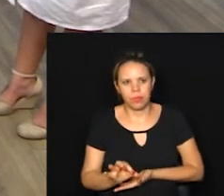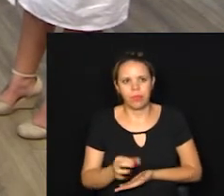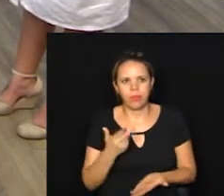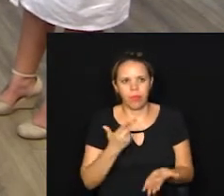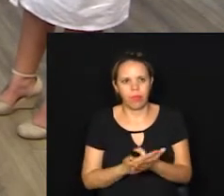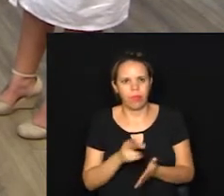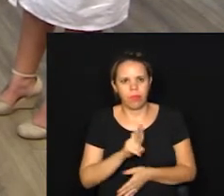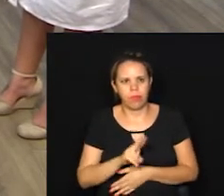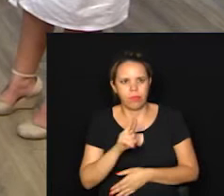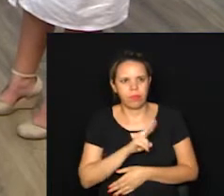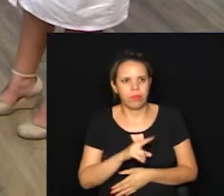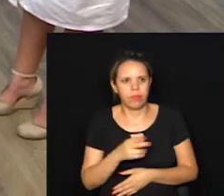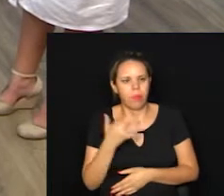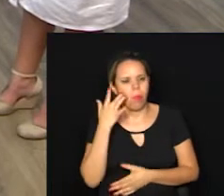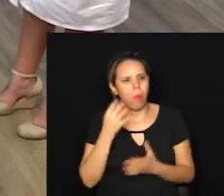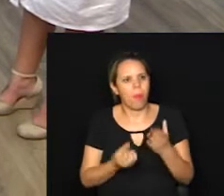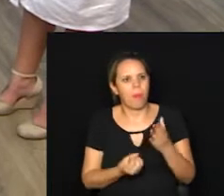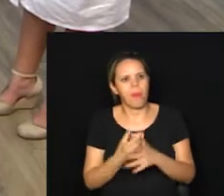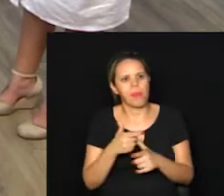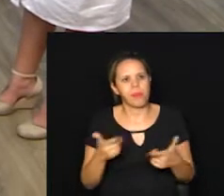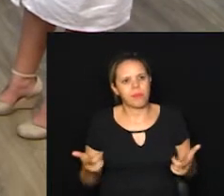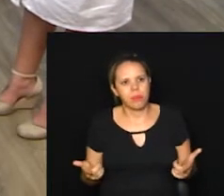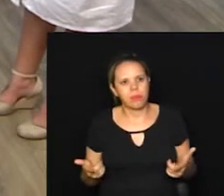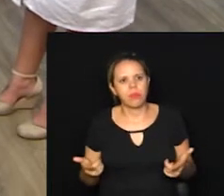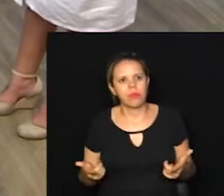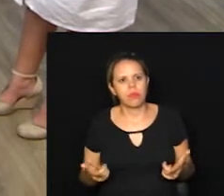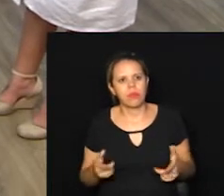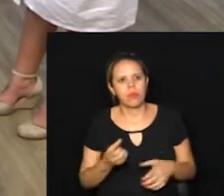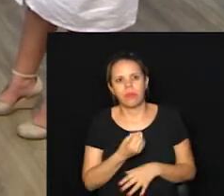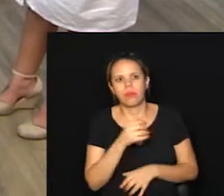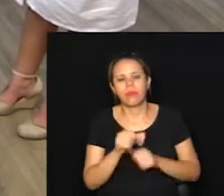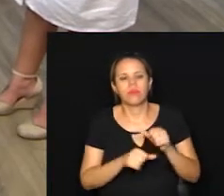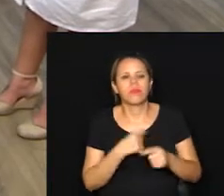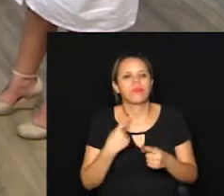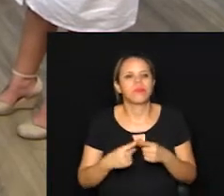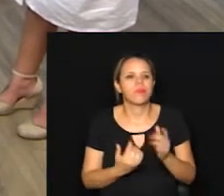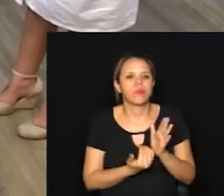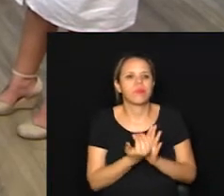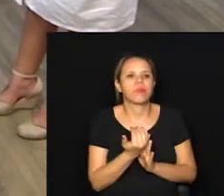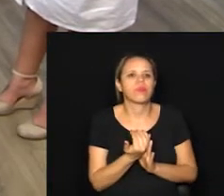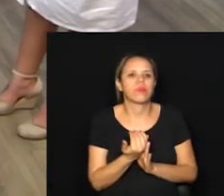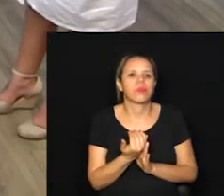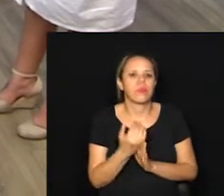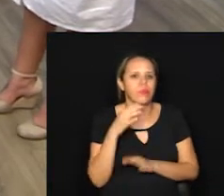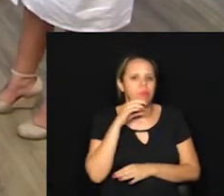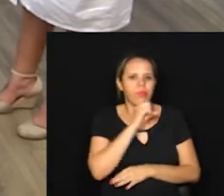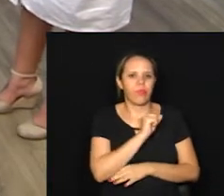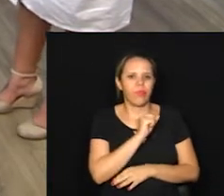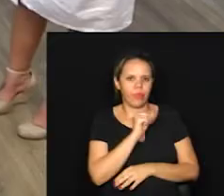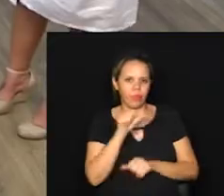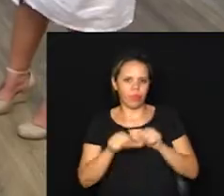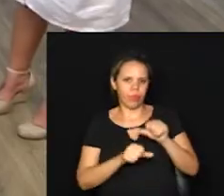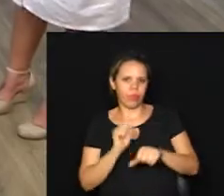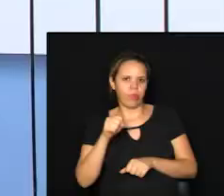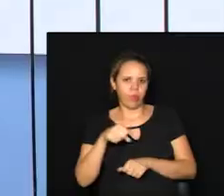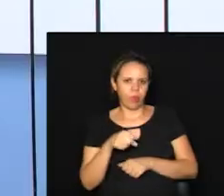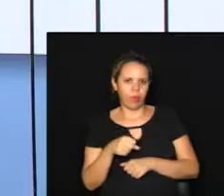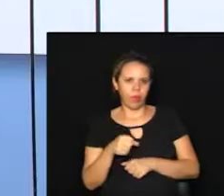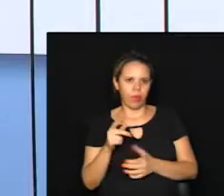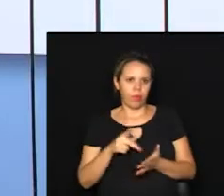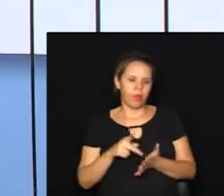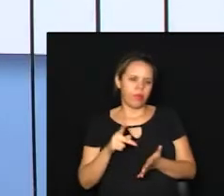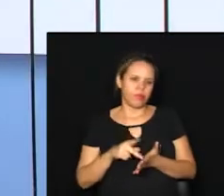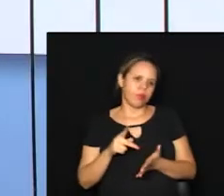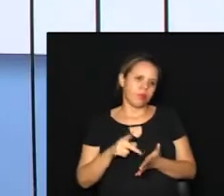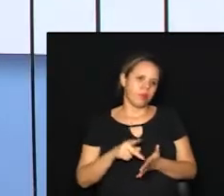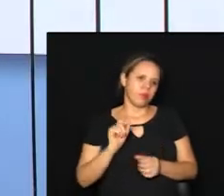leitos ocupados. Aconteceu alguma coisa? Essa contagem mudou? Por que subiu tanto de um dia para o outro? Mudou sim, Gabriel. Na